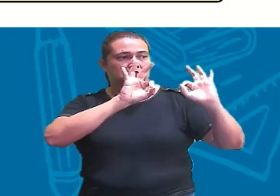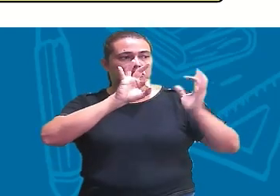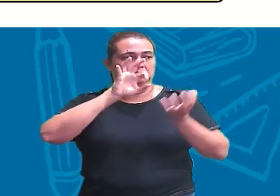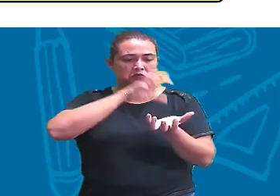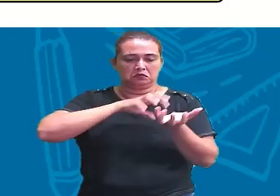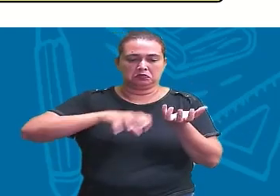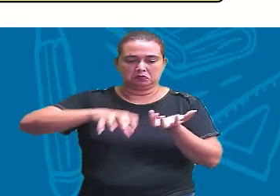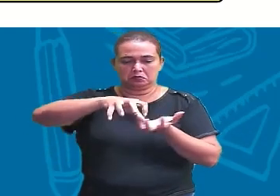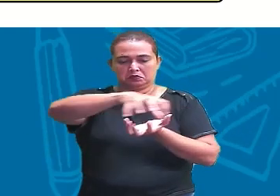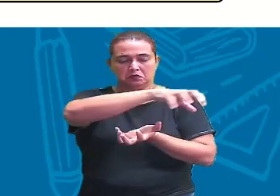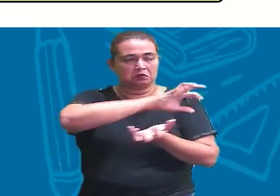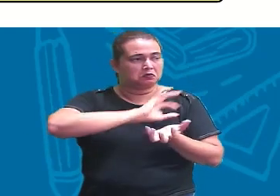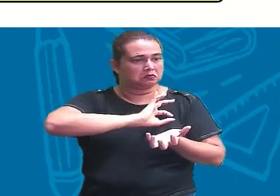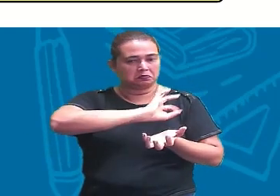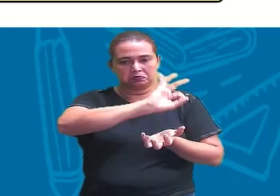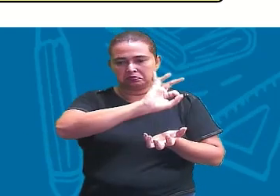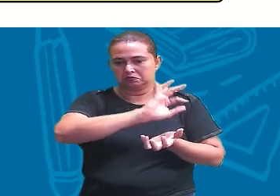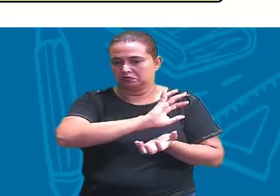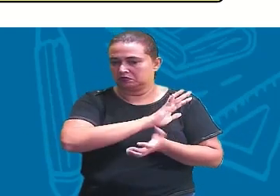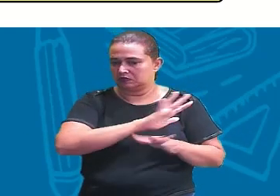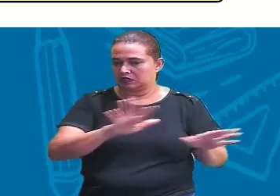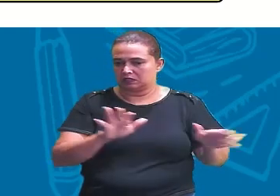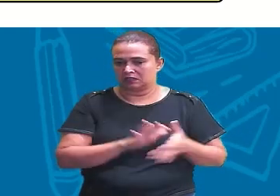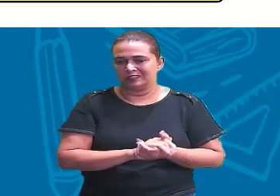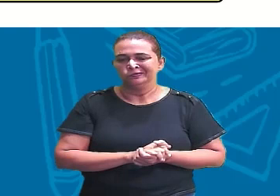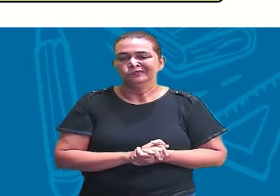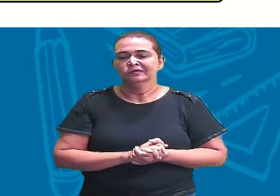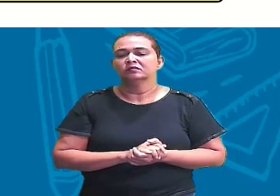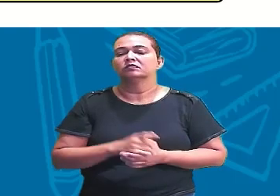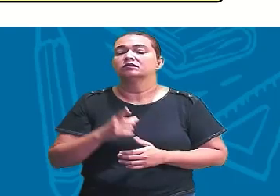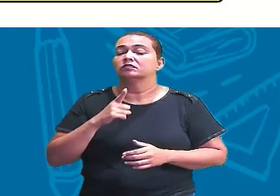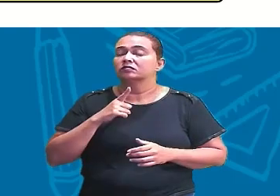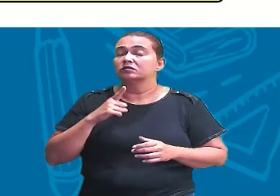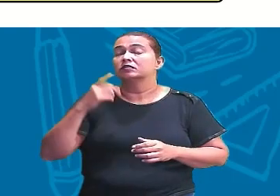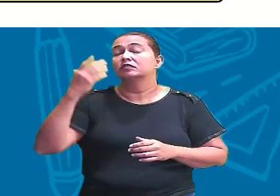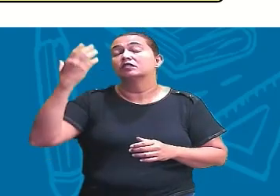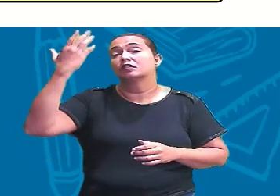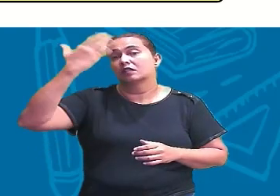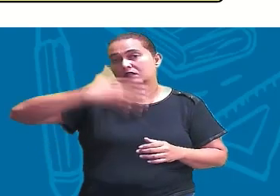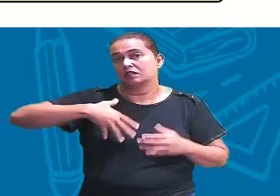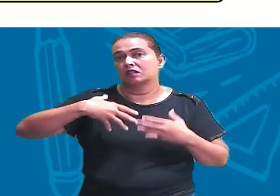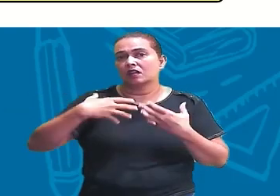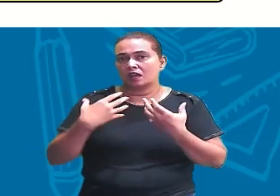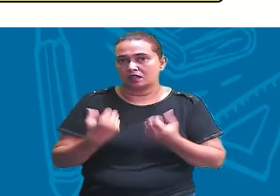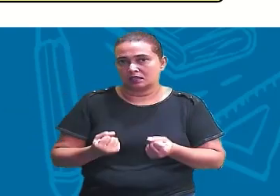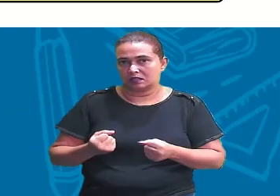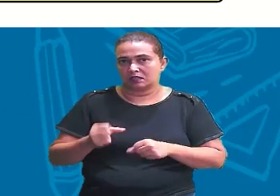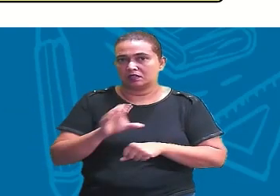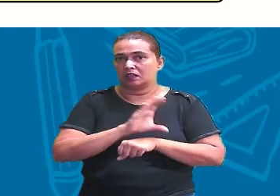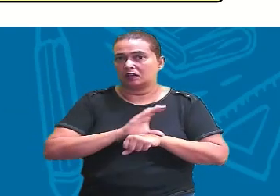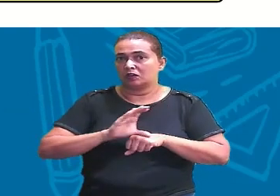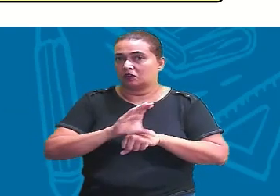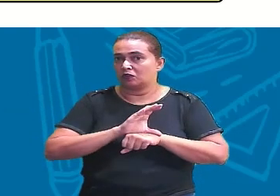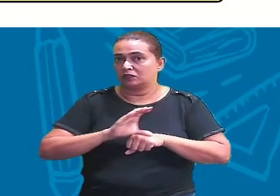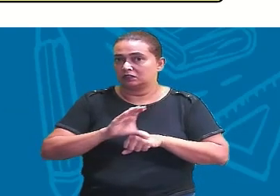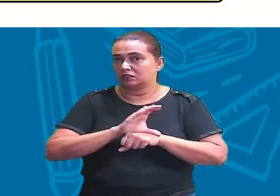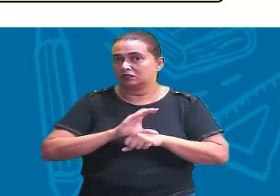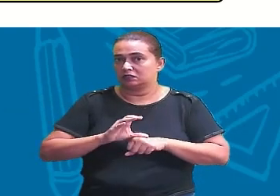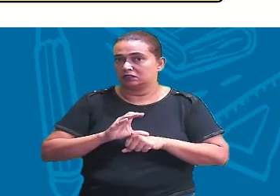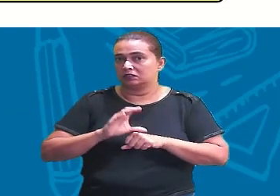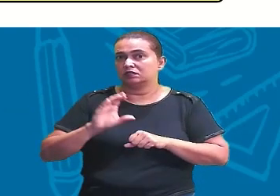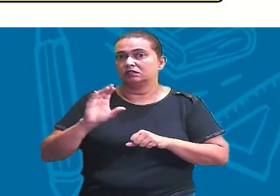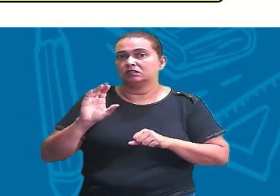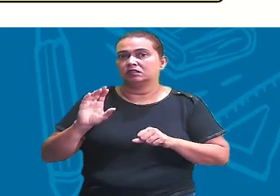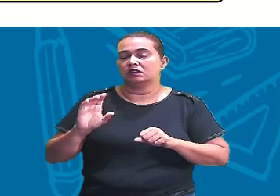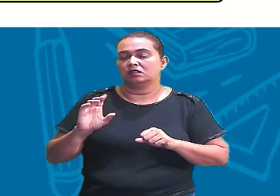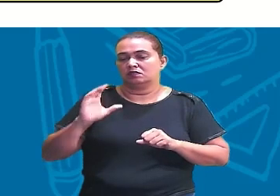clero, tá? Publicação da Declaração dos Direitos do Homem e do Cidadão, né? Que é um documento muito